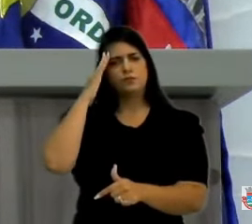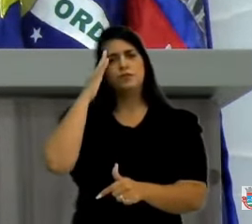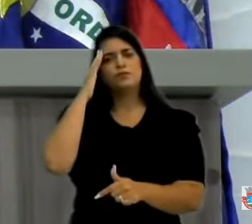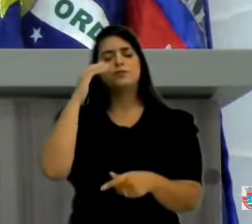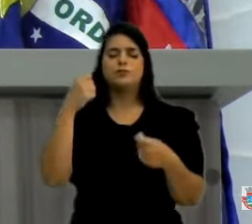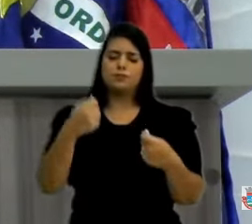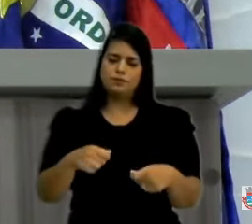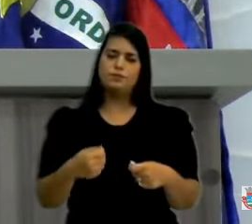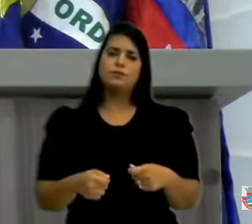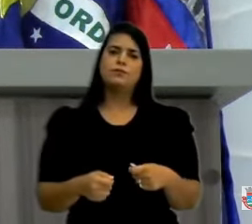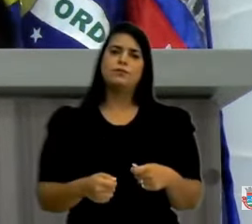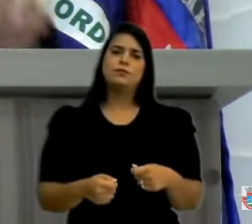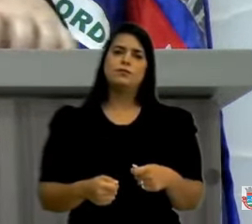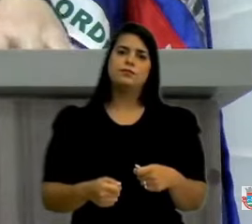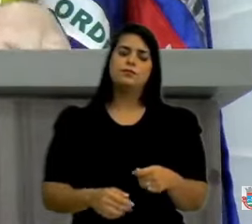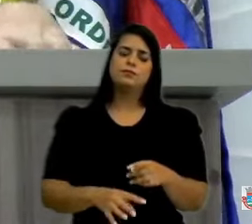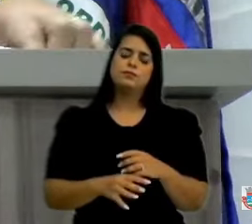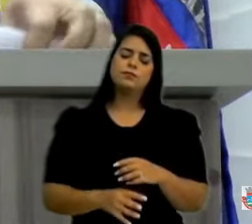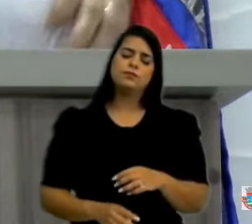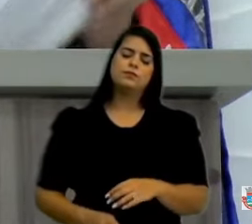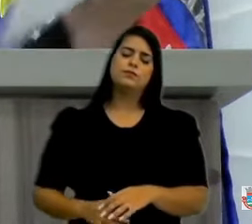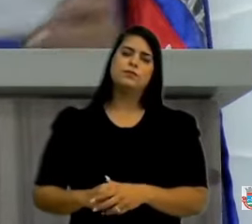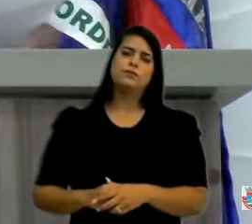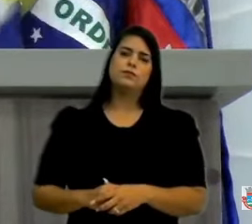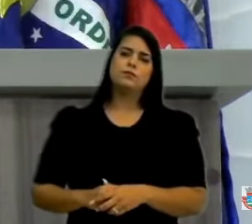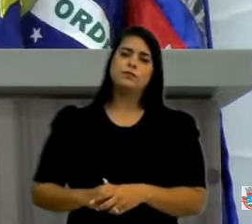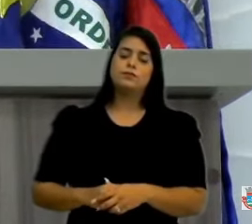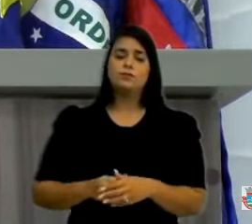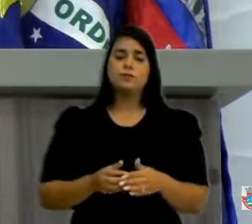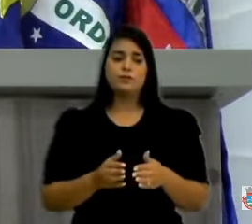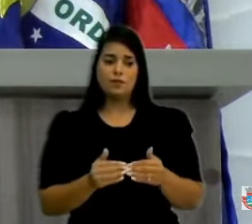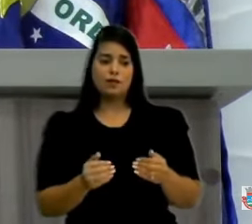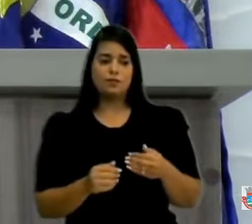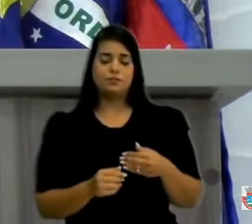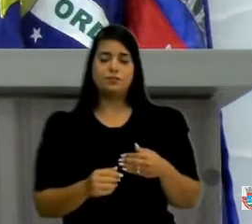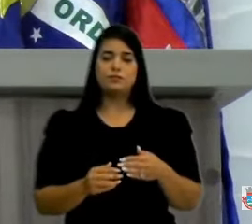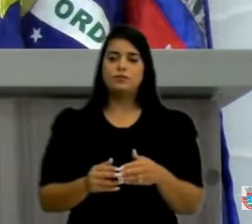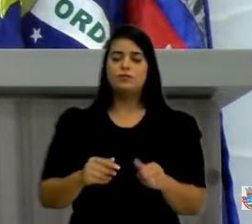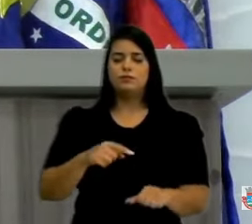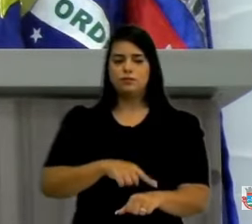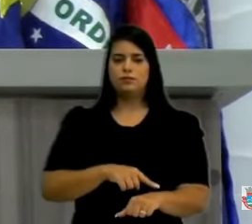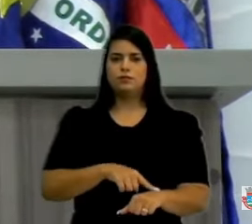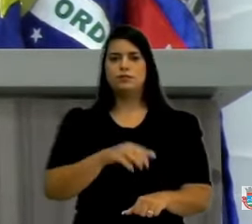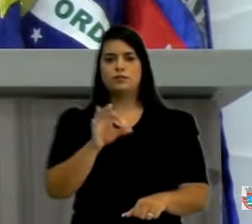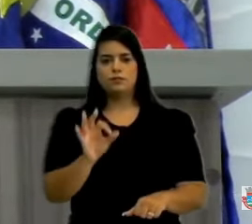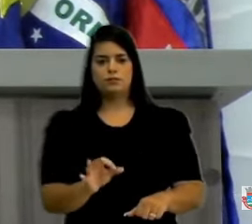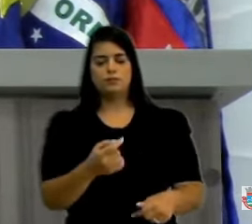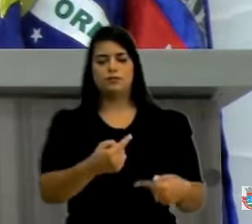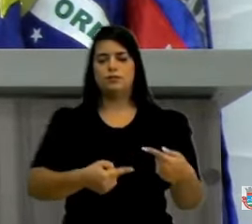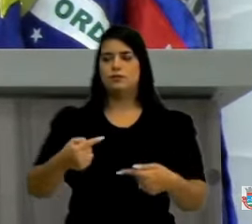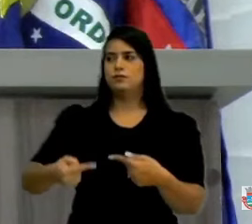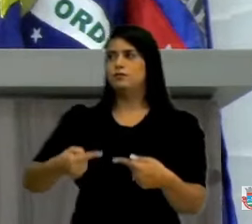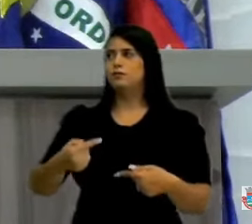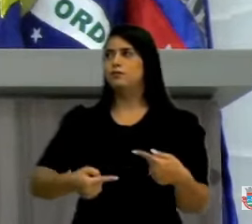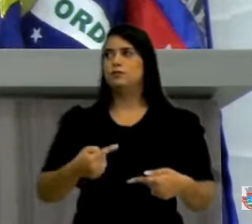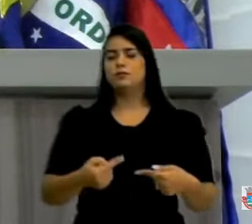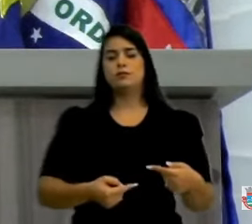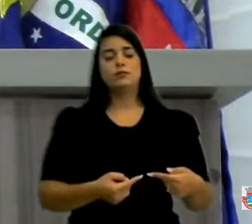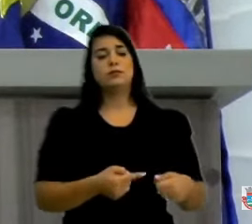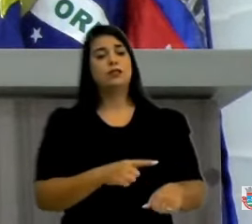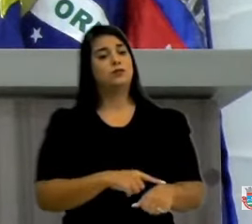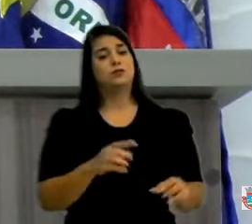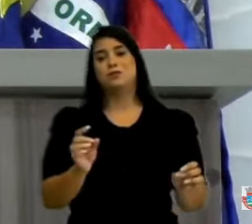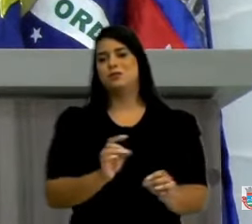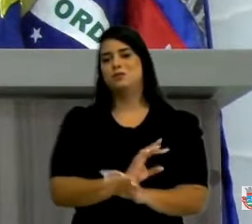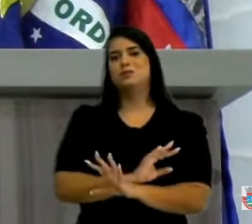temos que caminhar. Coloquei meus requerimentos, senhor presidente. Vou falar na hora que for discutir, porque realmente o tempo